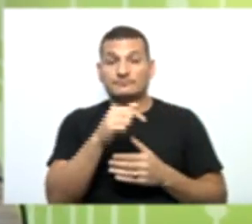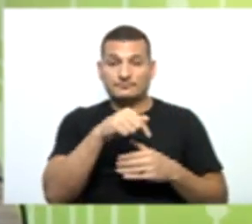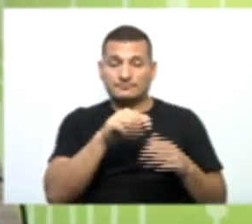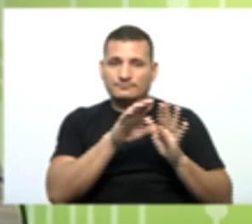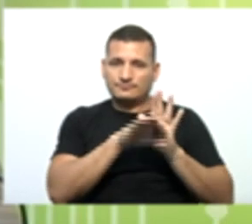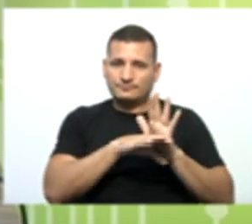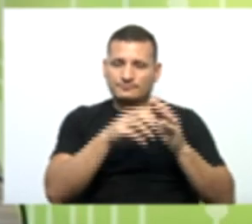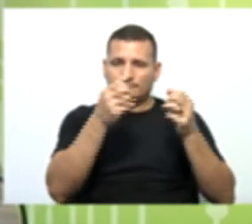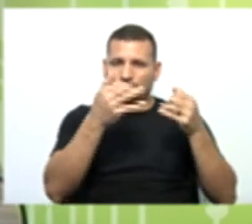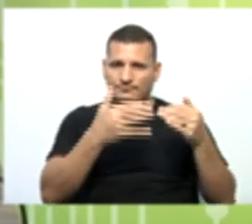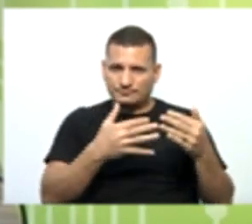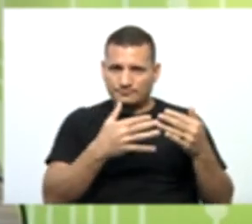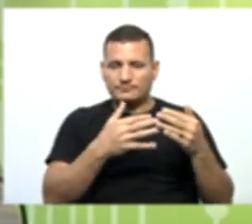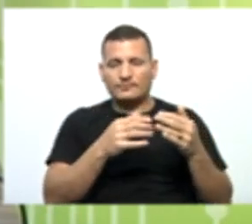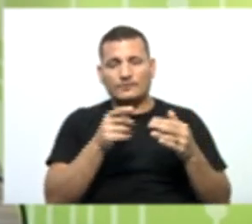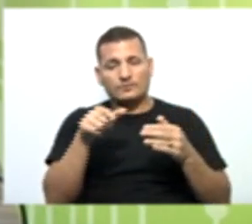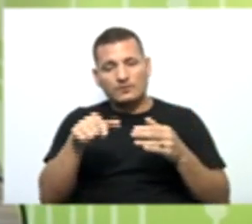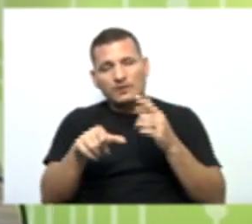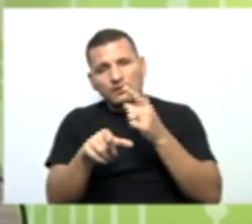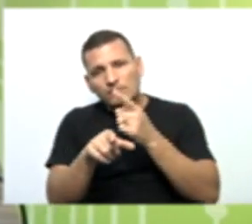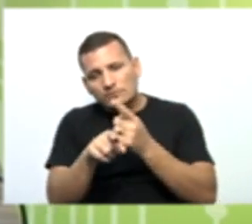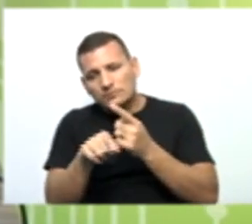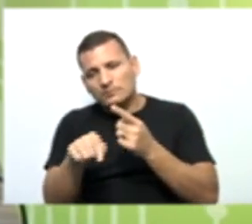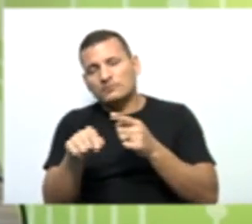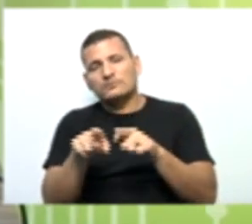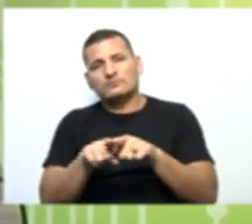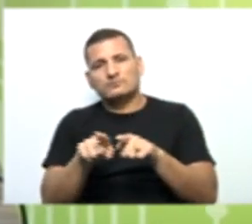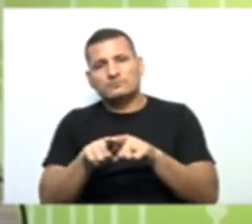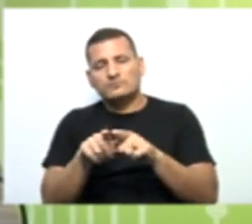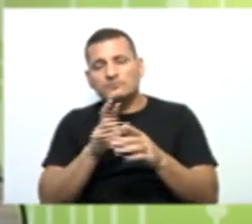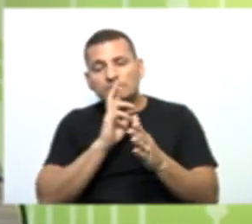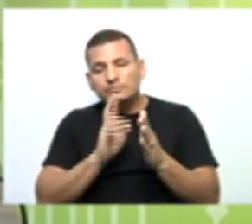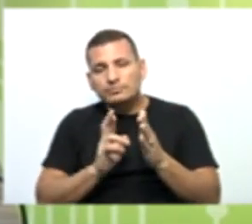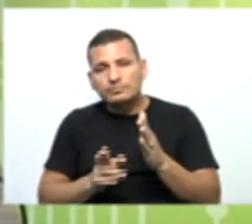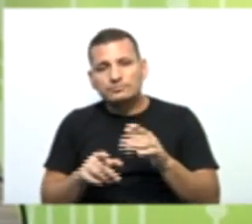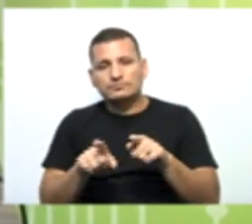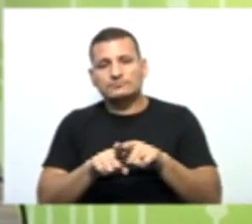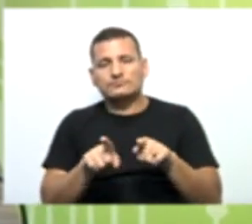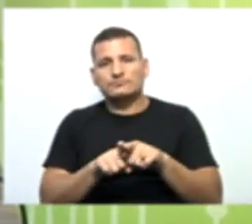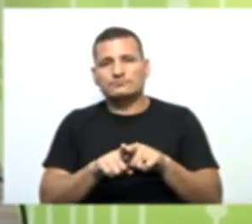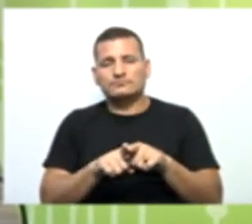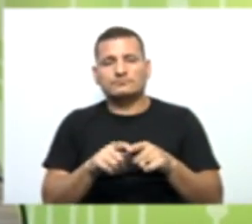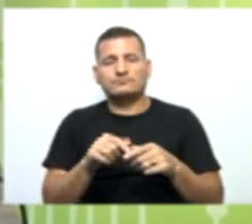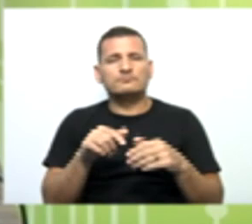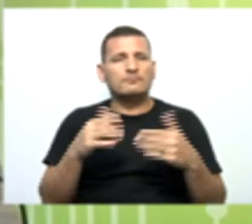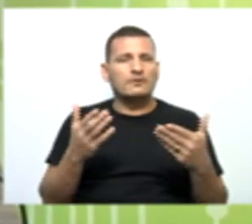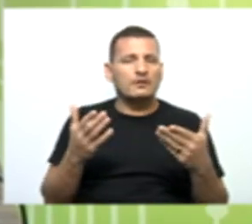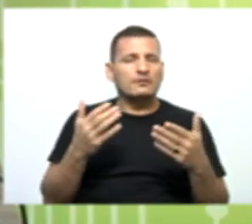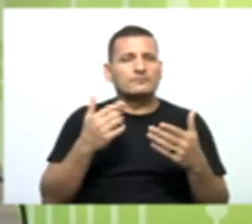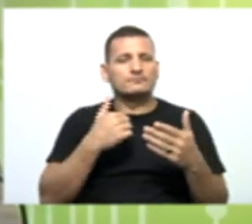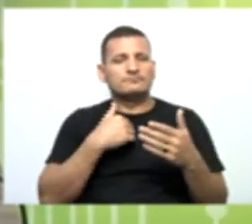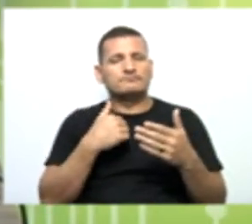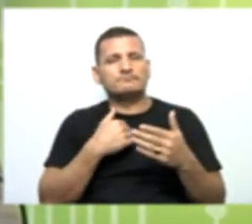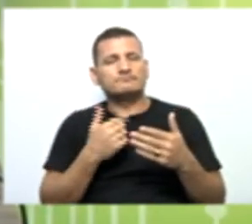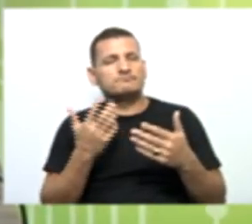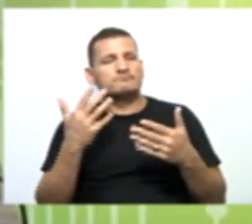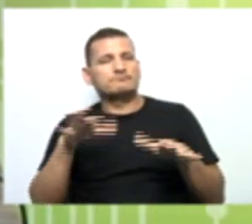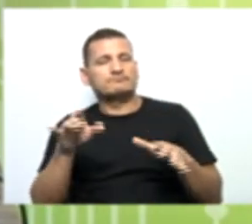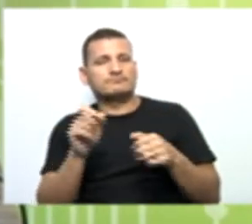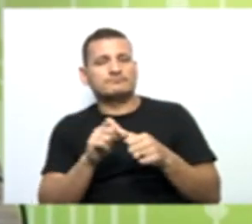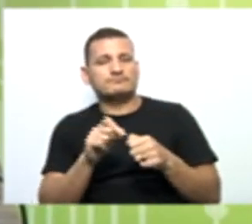conceito aqui, vocês vão encontrar lá uma das alternativas da resposta. Ah, professor, mas eu não quero fazer